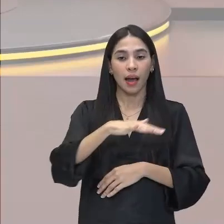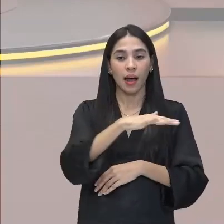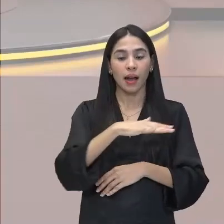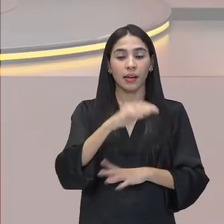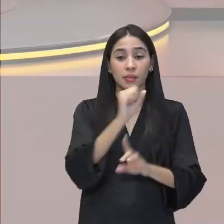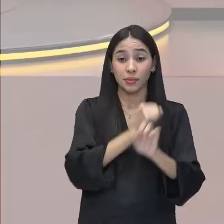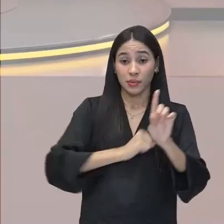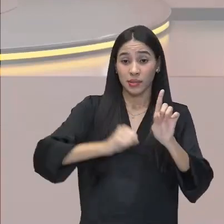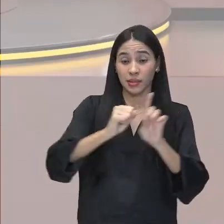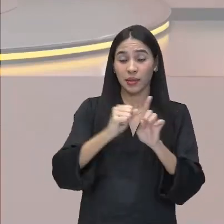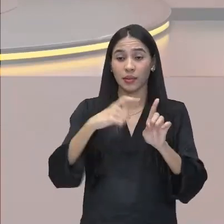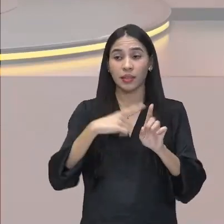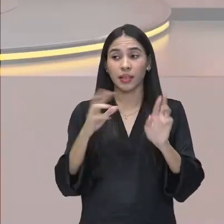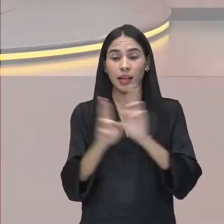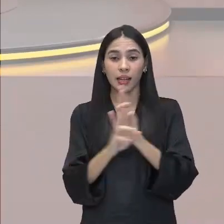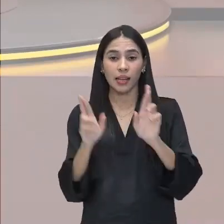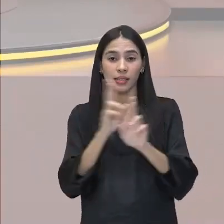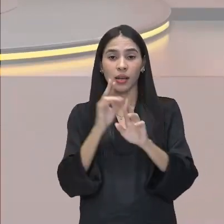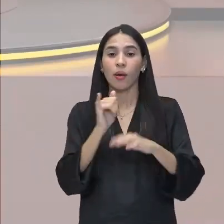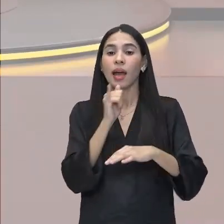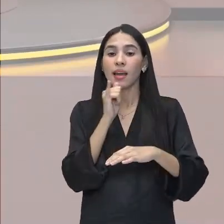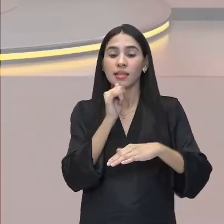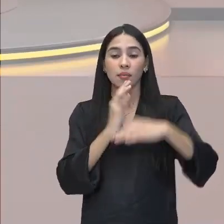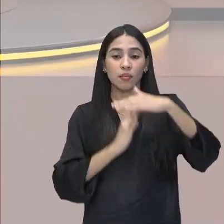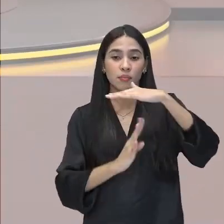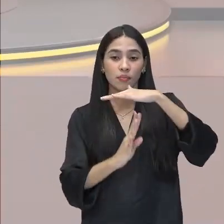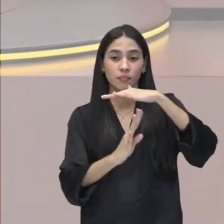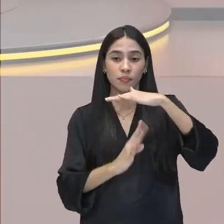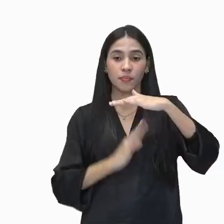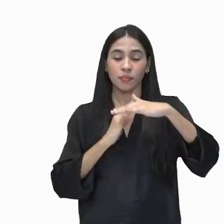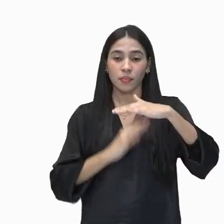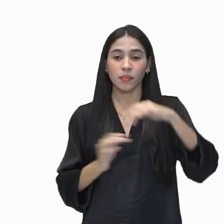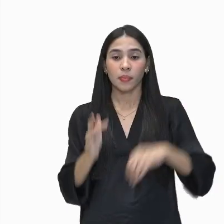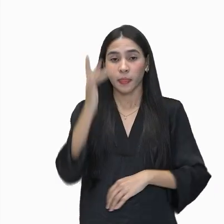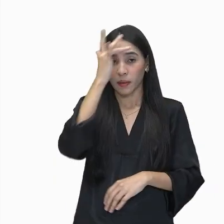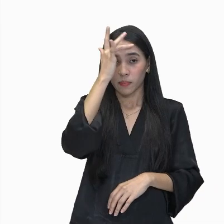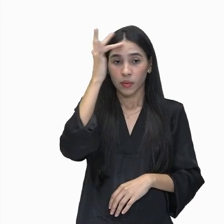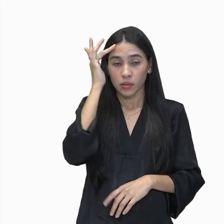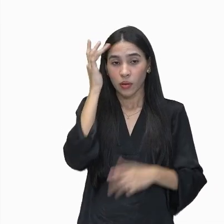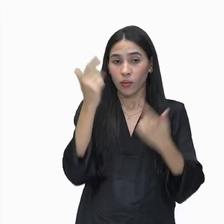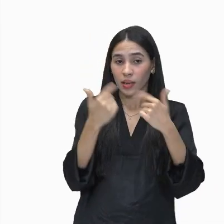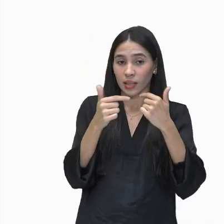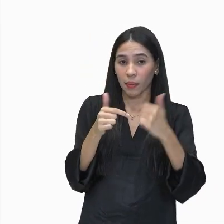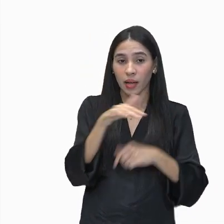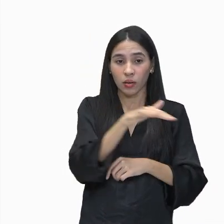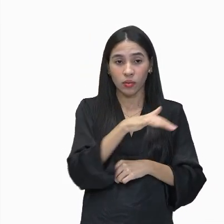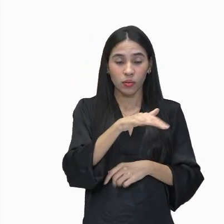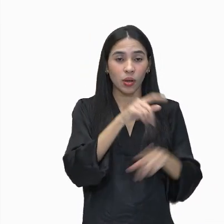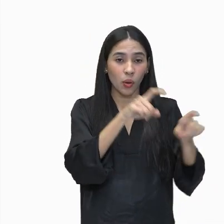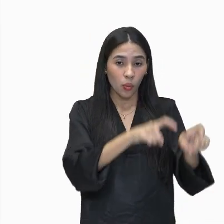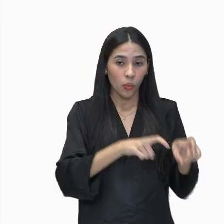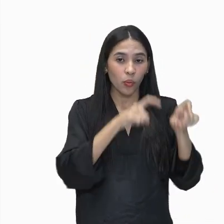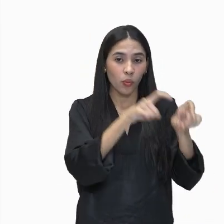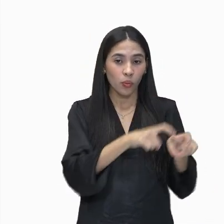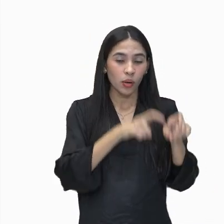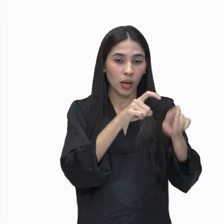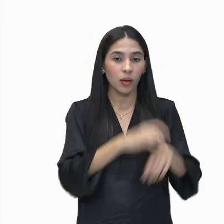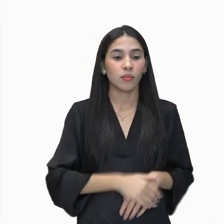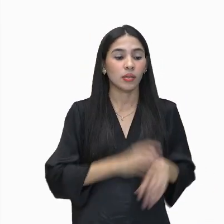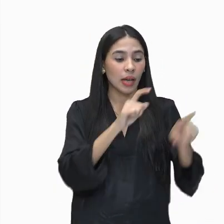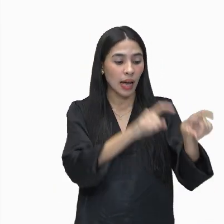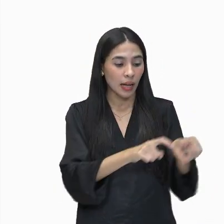social, que está relacionado à migração de trabalhadores das áreas rurais, né, que eles saem das